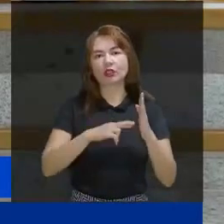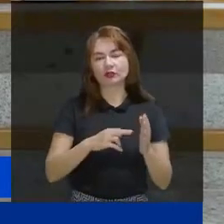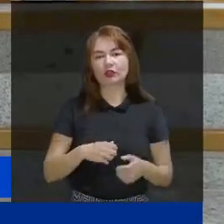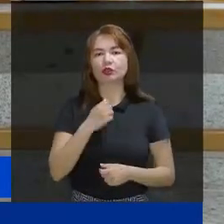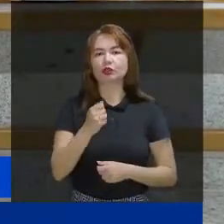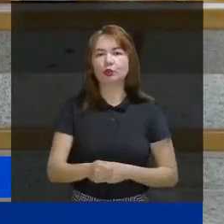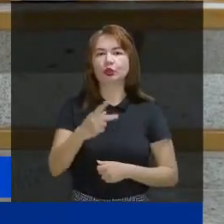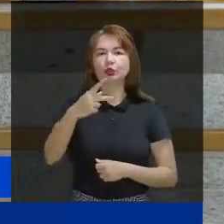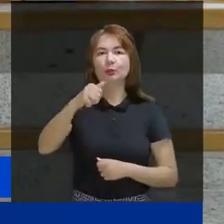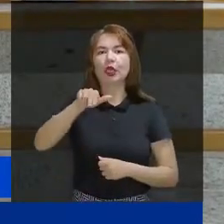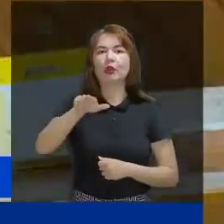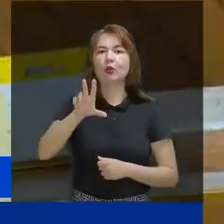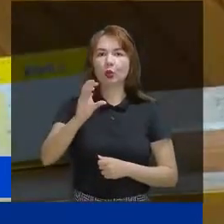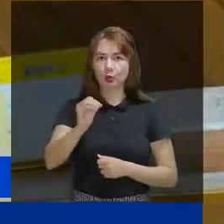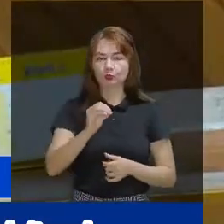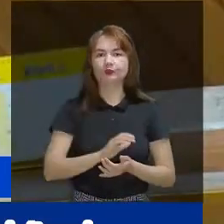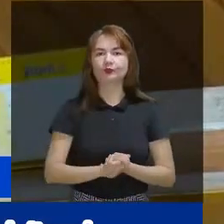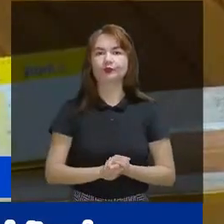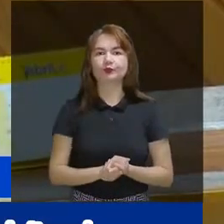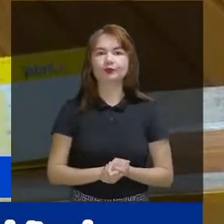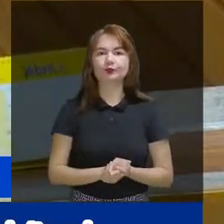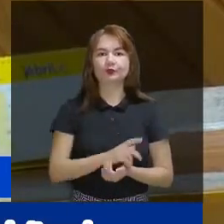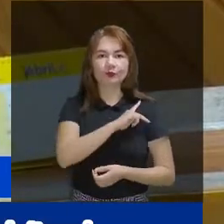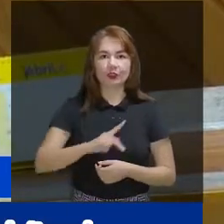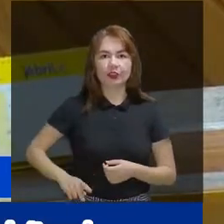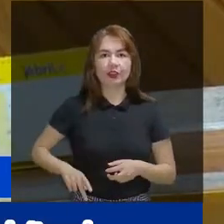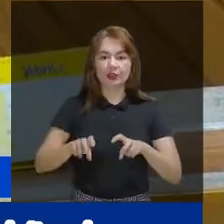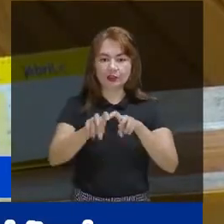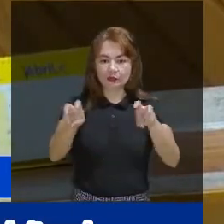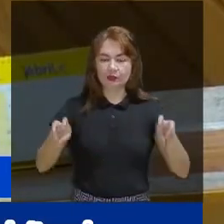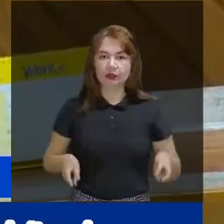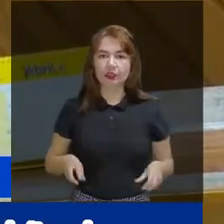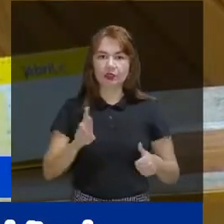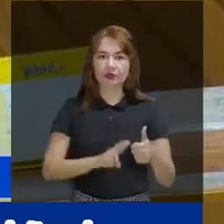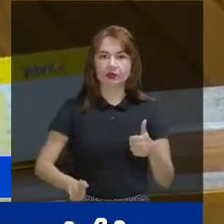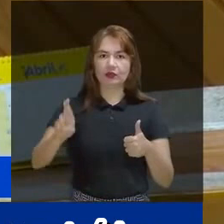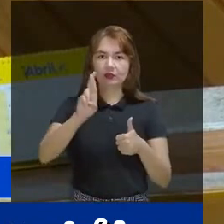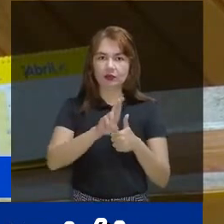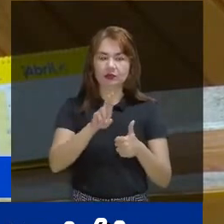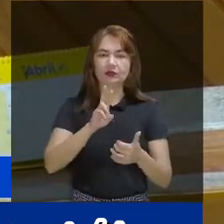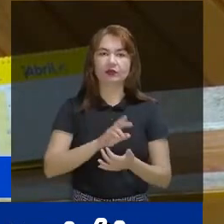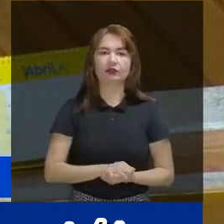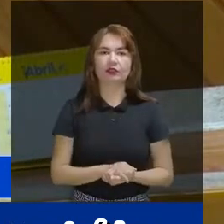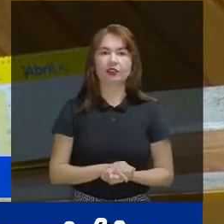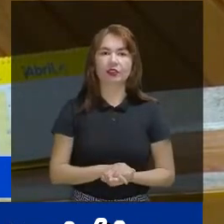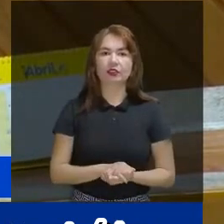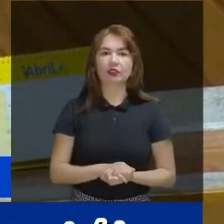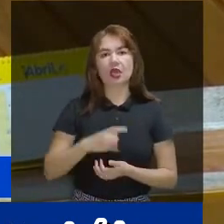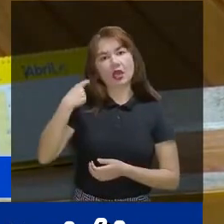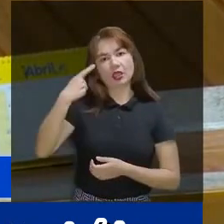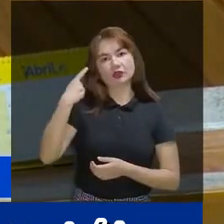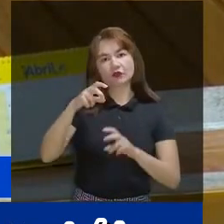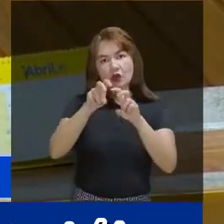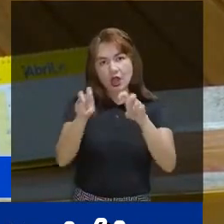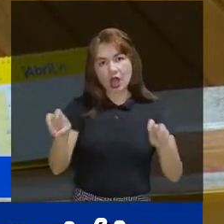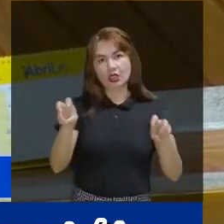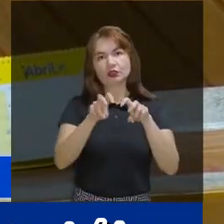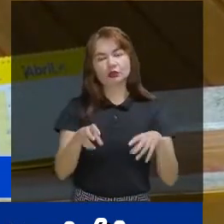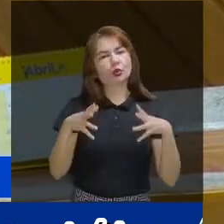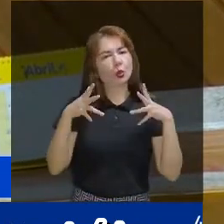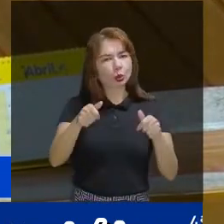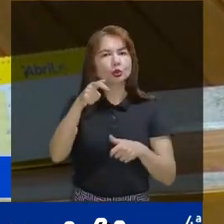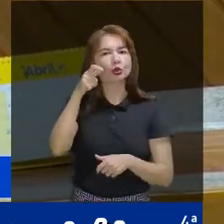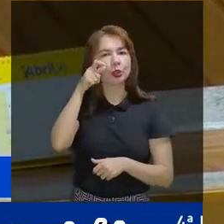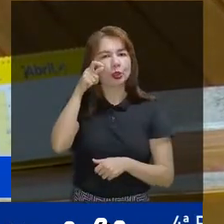Paulo Madeira. Presidente municipal, sou procurador regional eleitoral, advogados e advogadas e todos